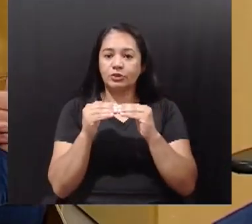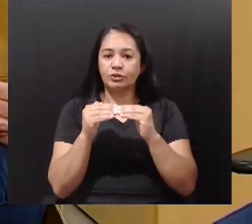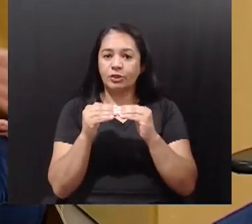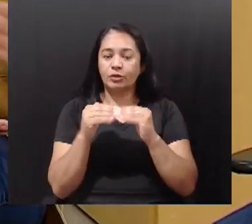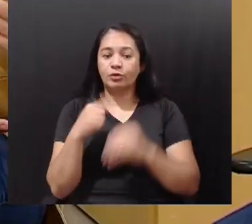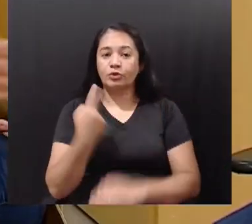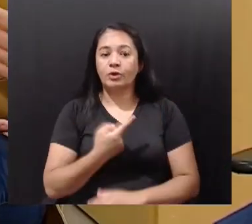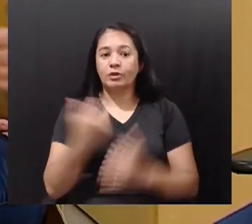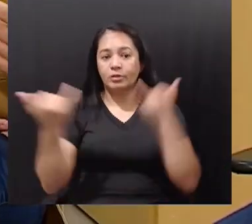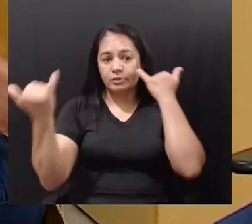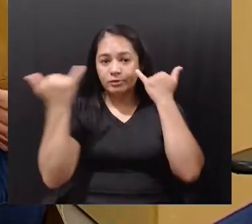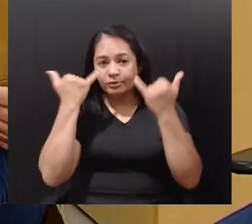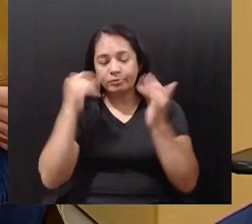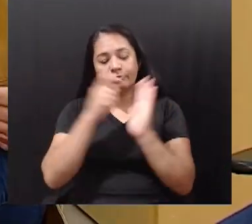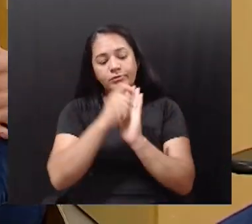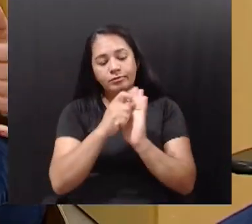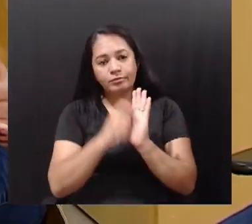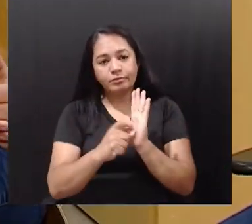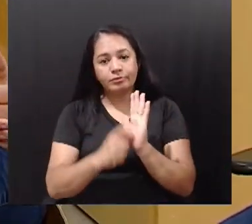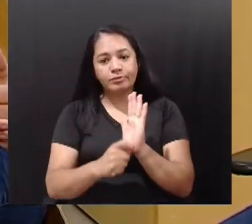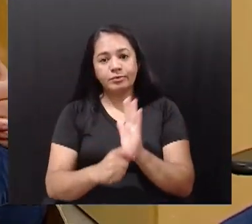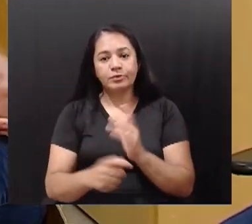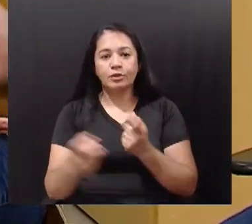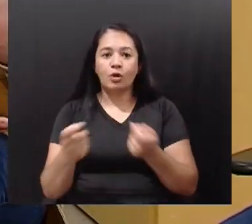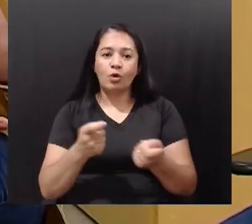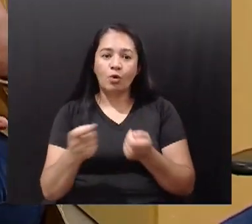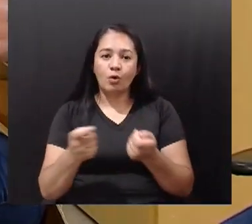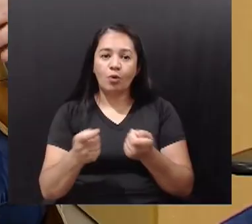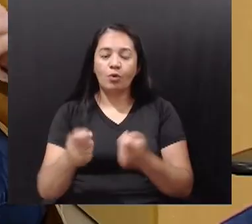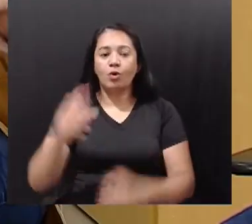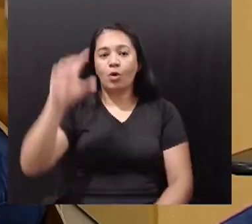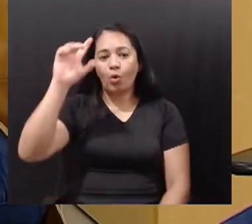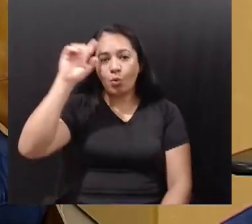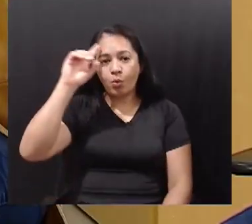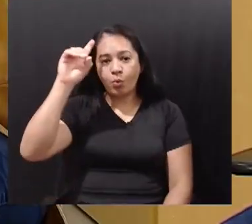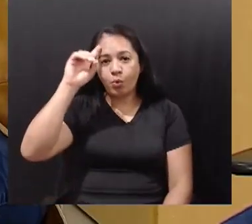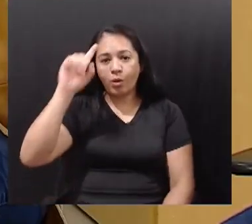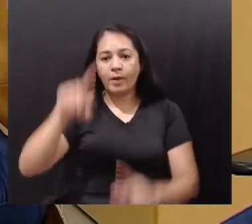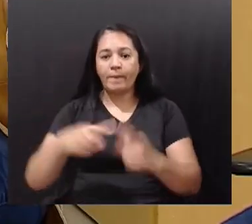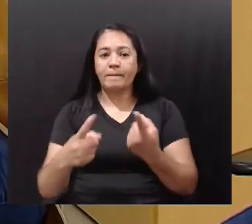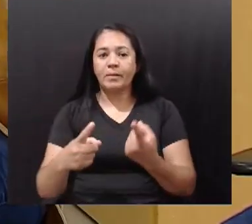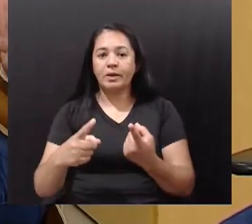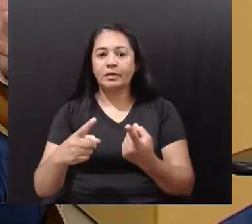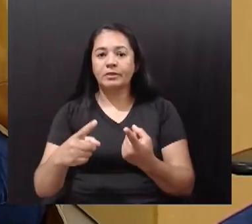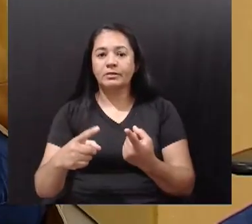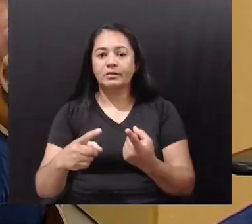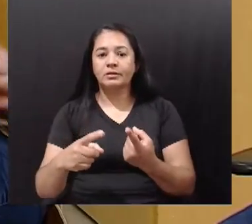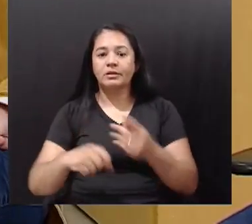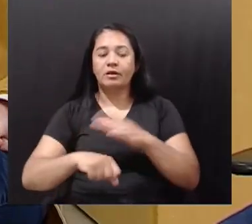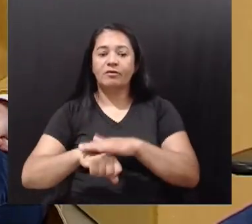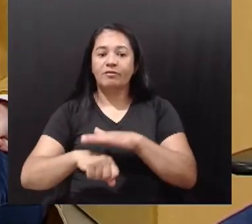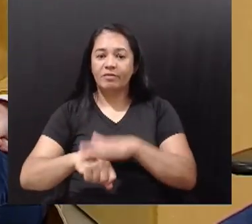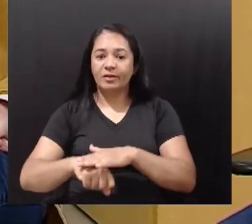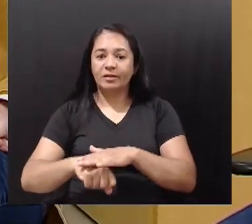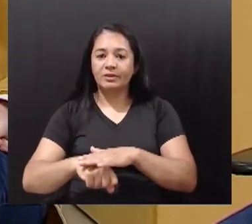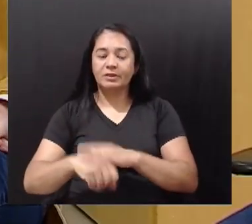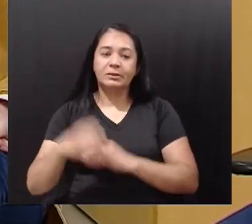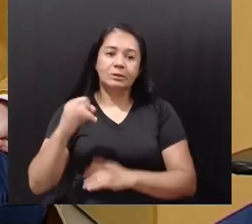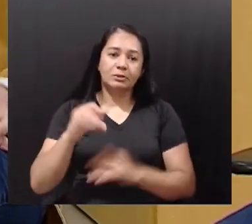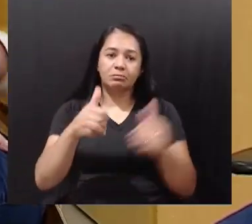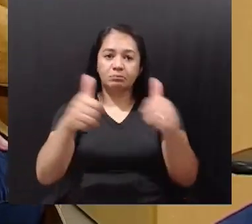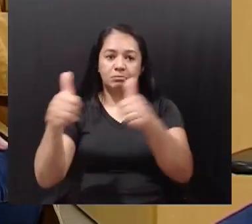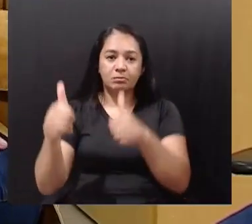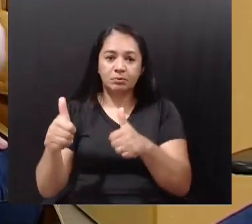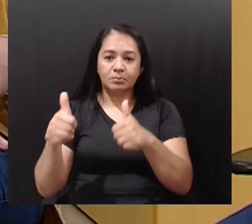fazem esse controle rotineiramente. No final do exercício fazem esse bate para ver se está tudo